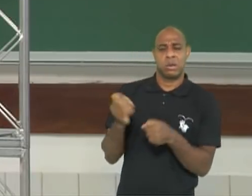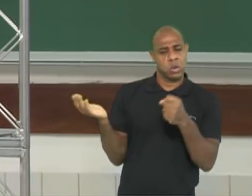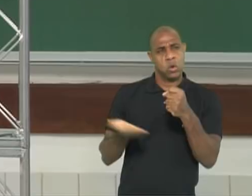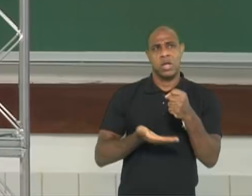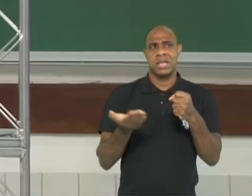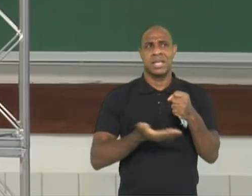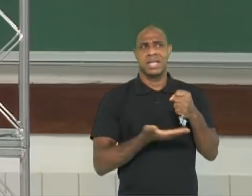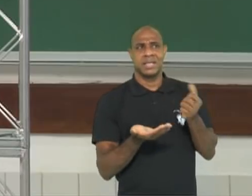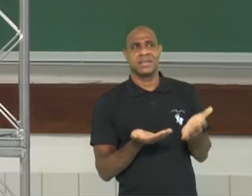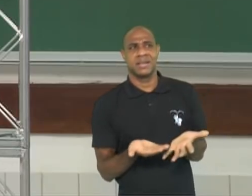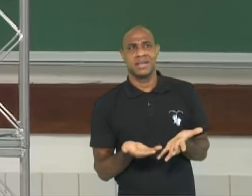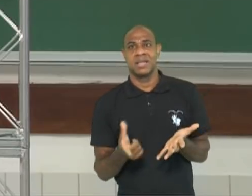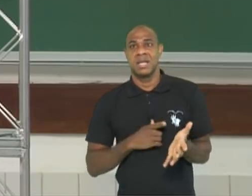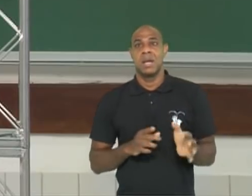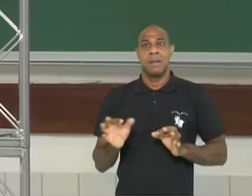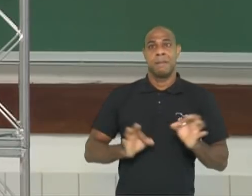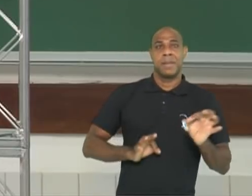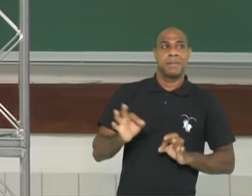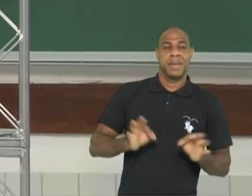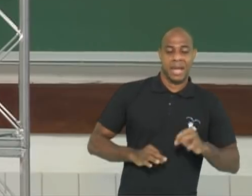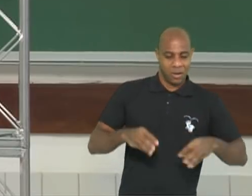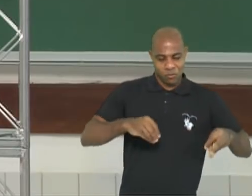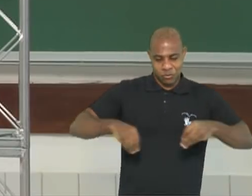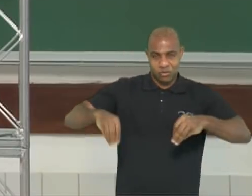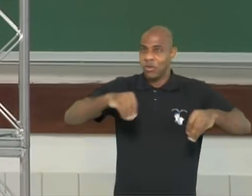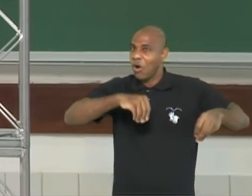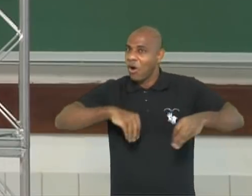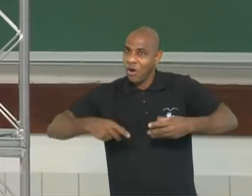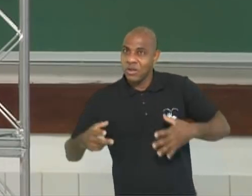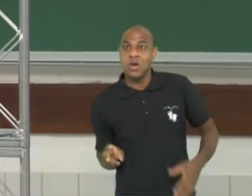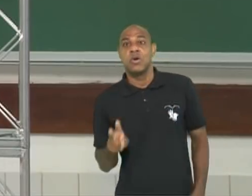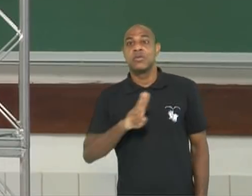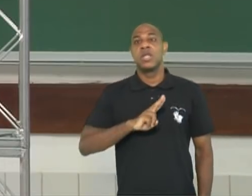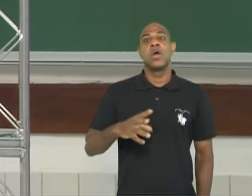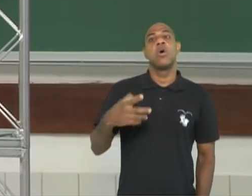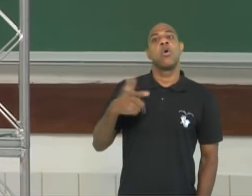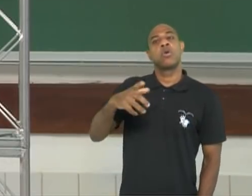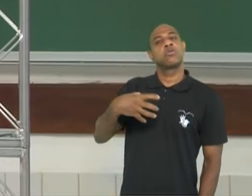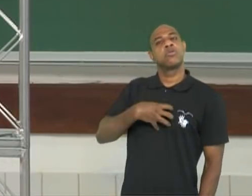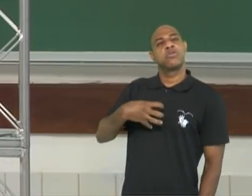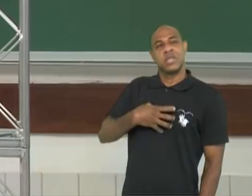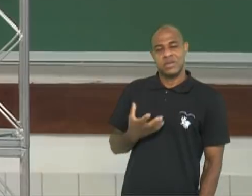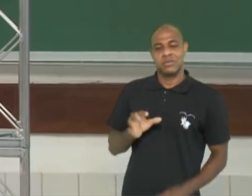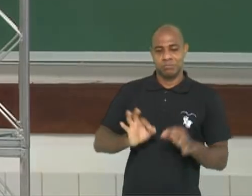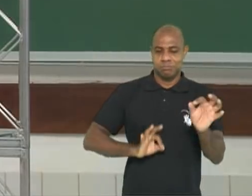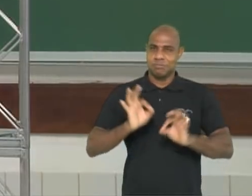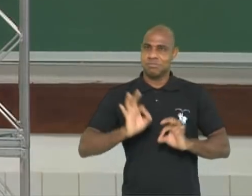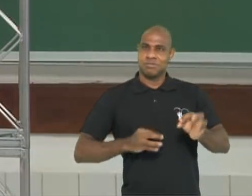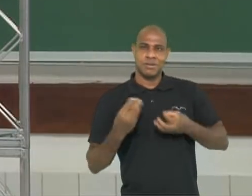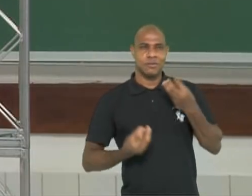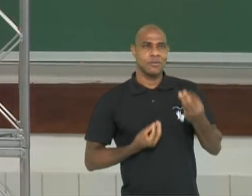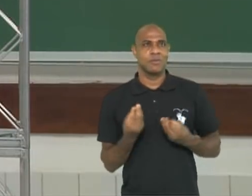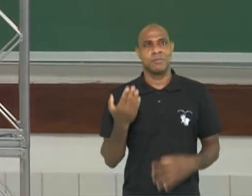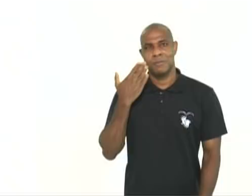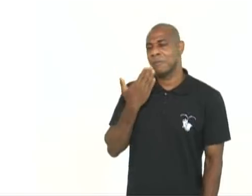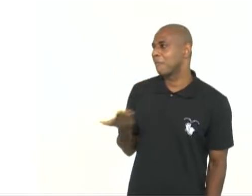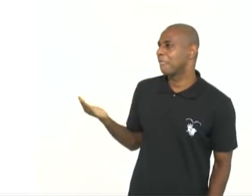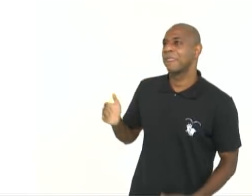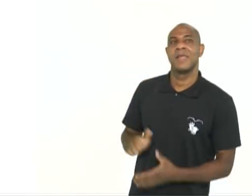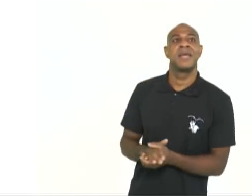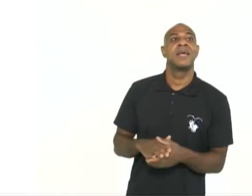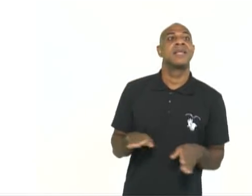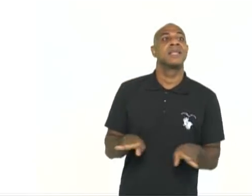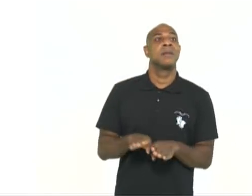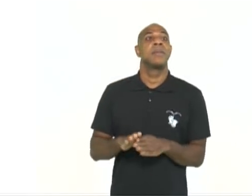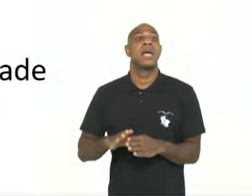é o período para nós prepararmos o solo, e se utiliza outras formas de se organizar no tempo. Olha que bacana. Tá aqui? Muitos membros da